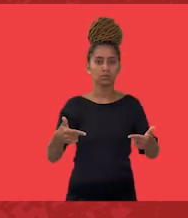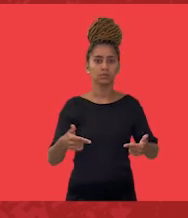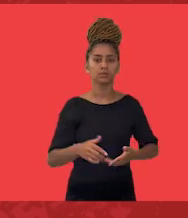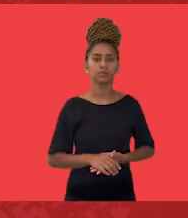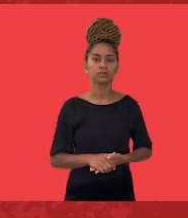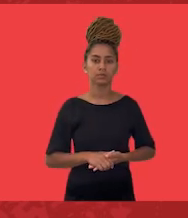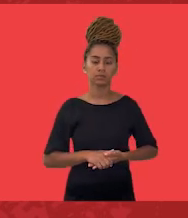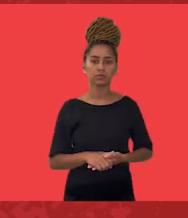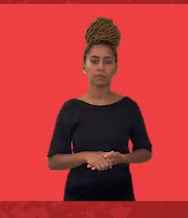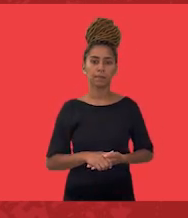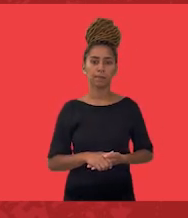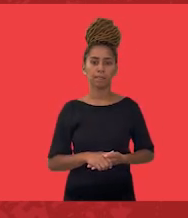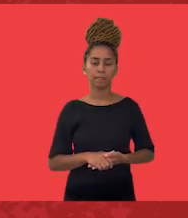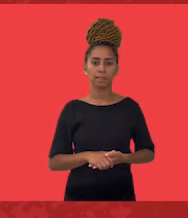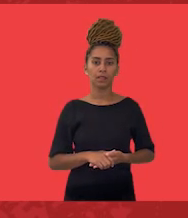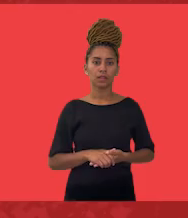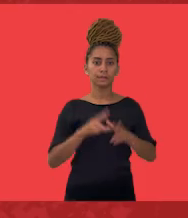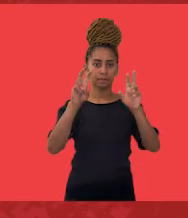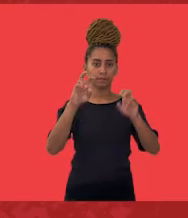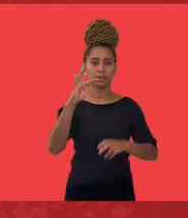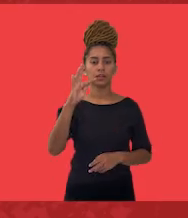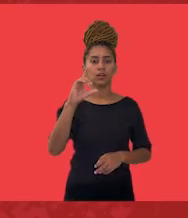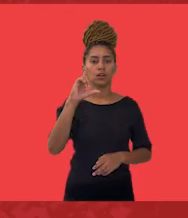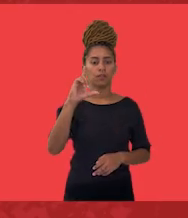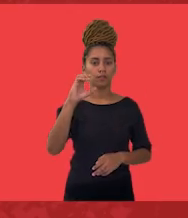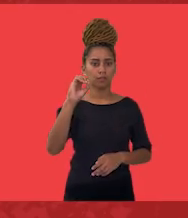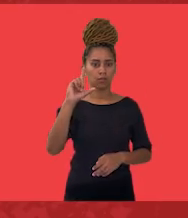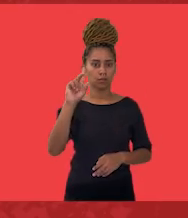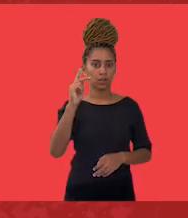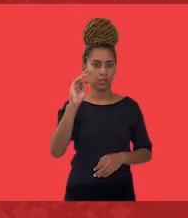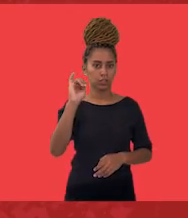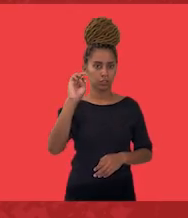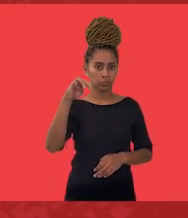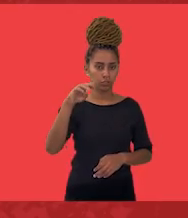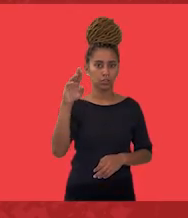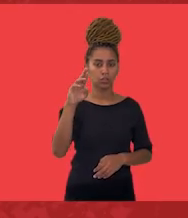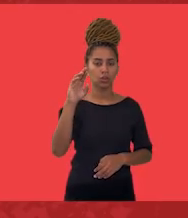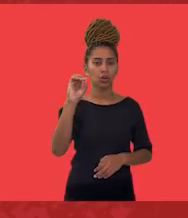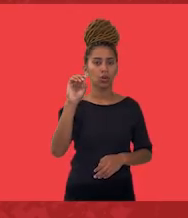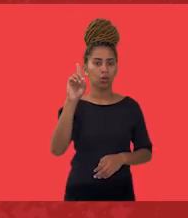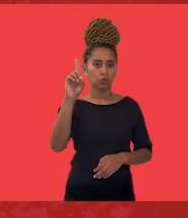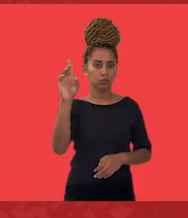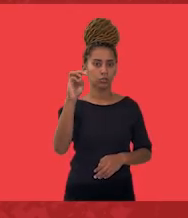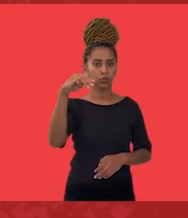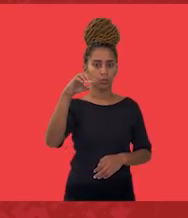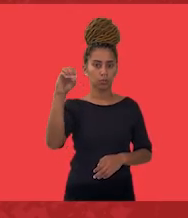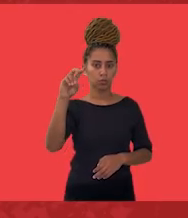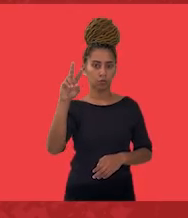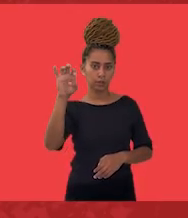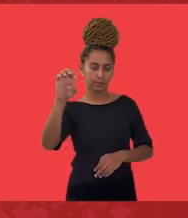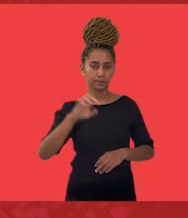1955, um bolero de Bienvenido Granda. E penso os homens não são de